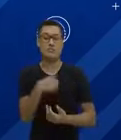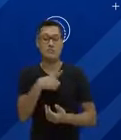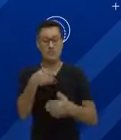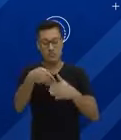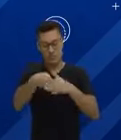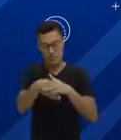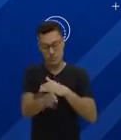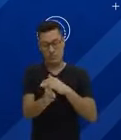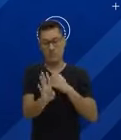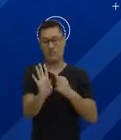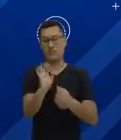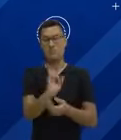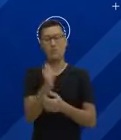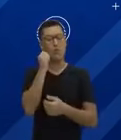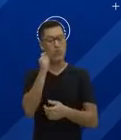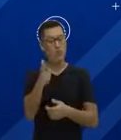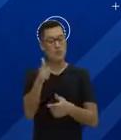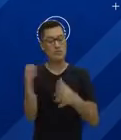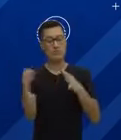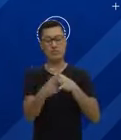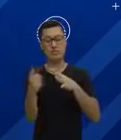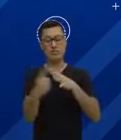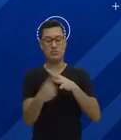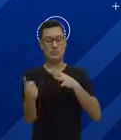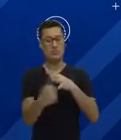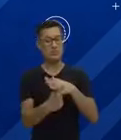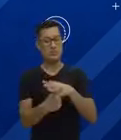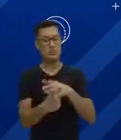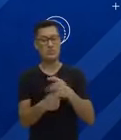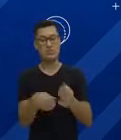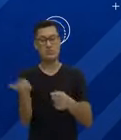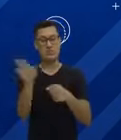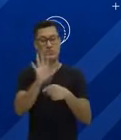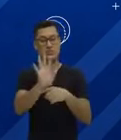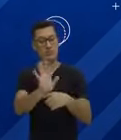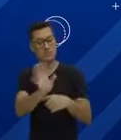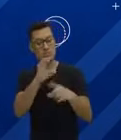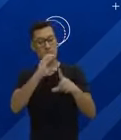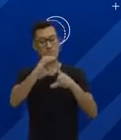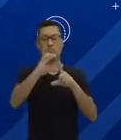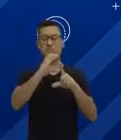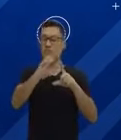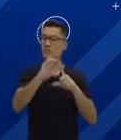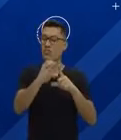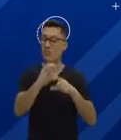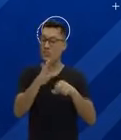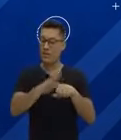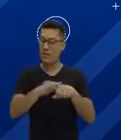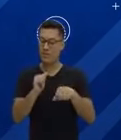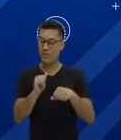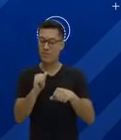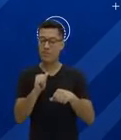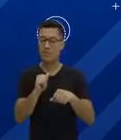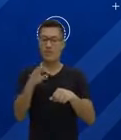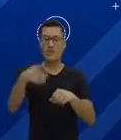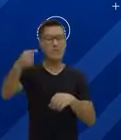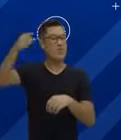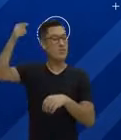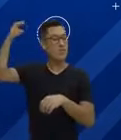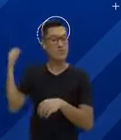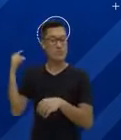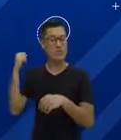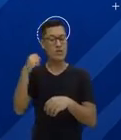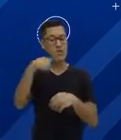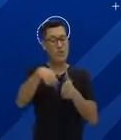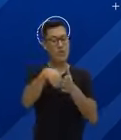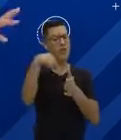redes sociais, você tem lá no Portal da Cultura as aulas anteriores, ou melhor, as aulas gravadas, tanto a de hoje,